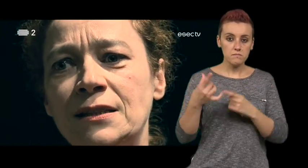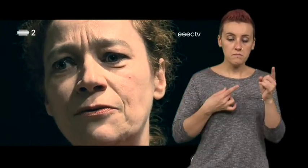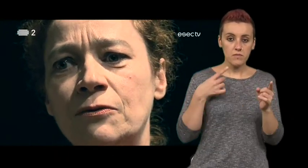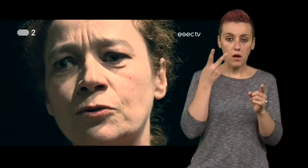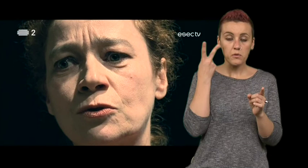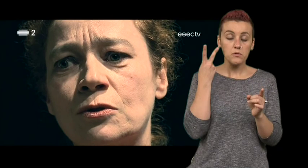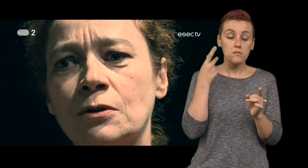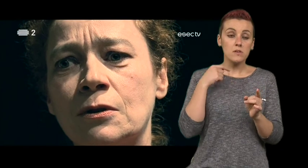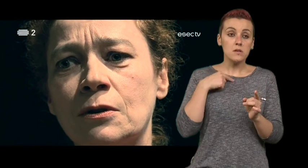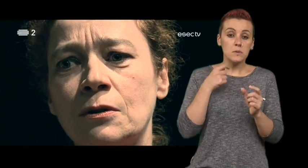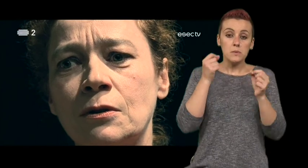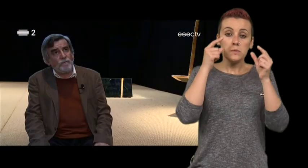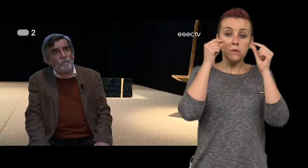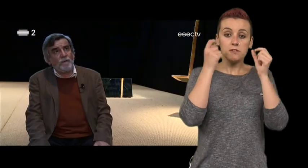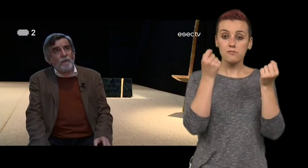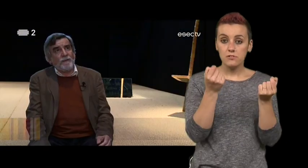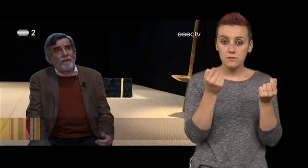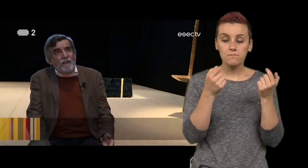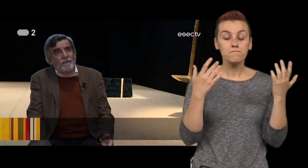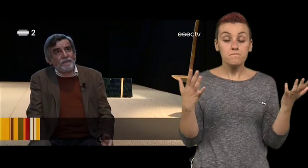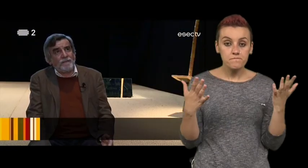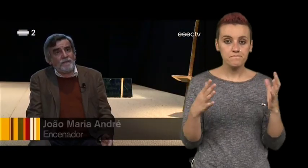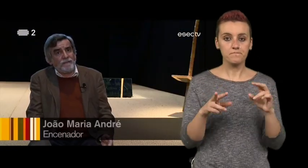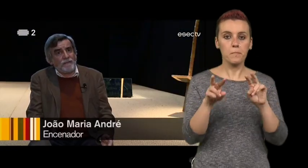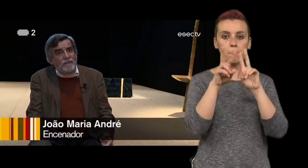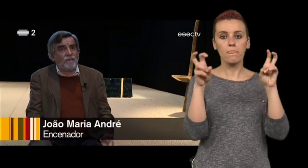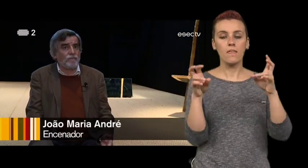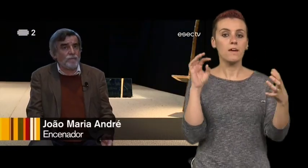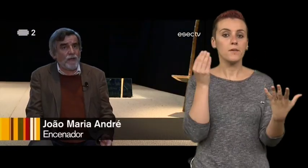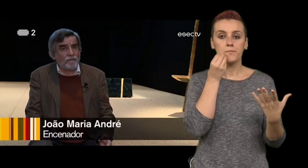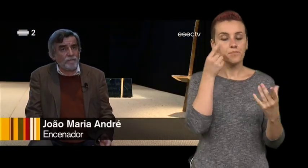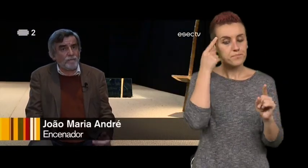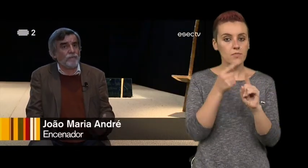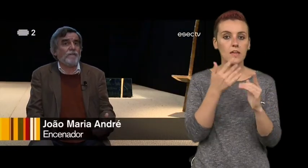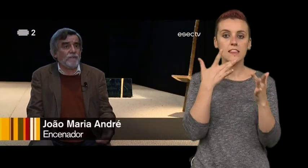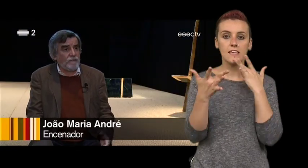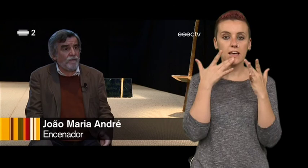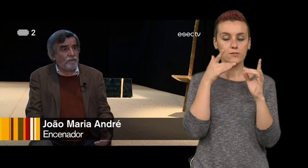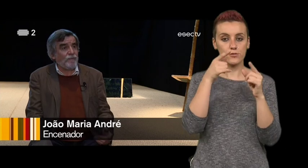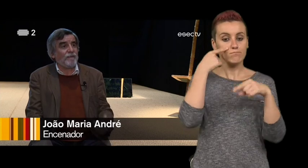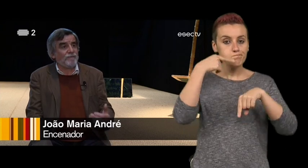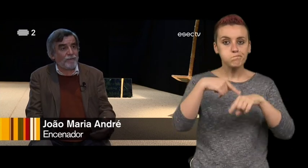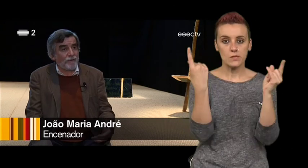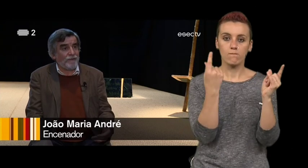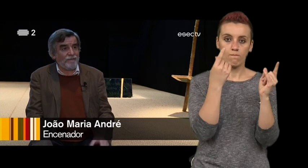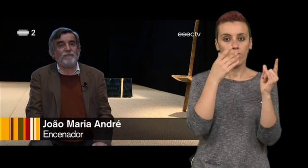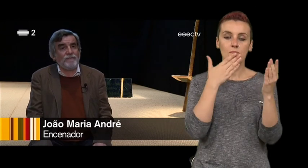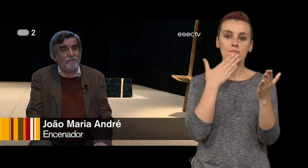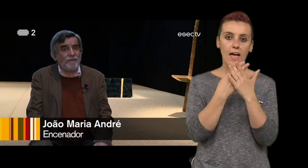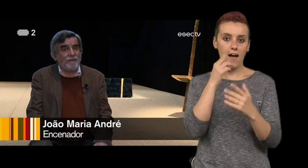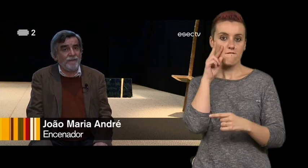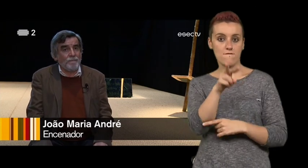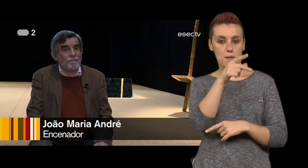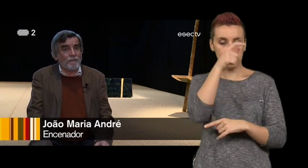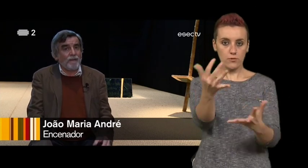Alguns ainda vivos. No fundo, trata-se de, através do teatro, tornar visível, e o teatro torna